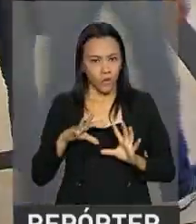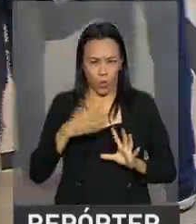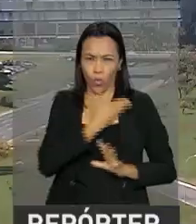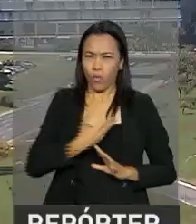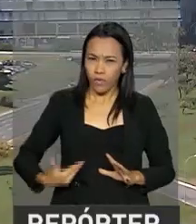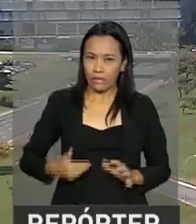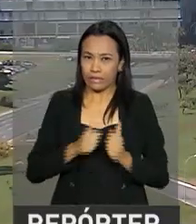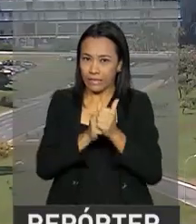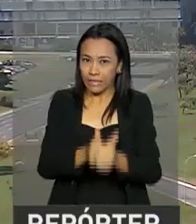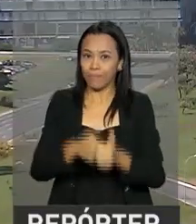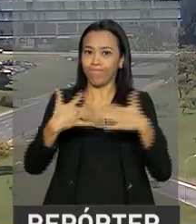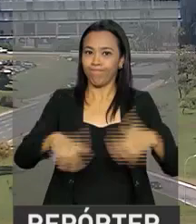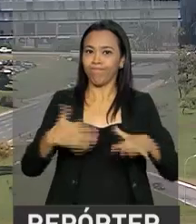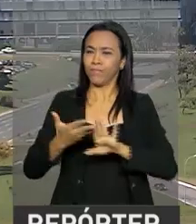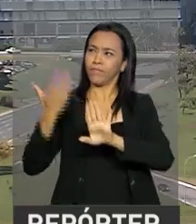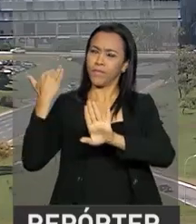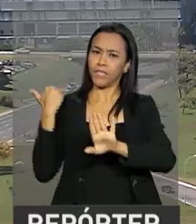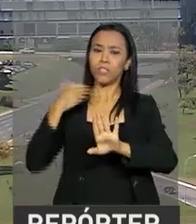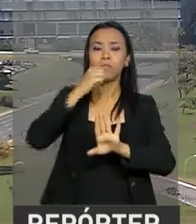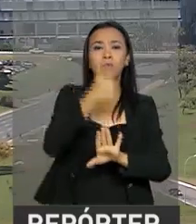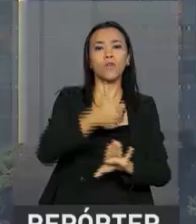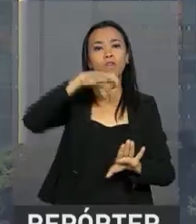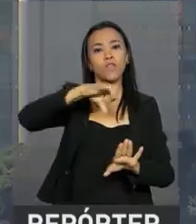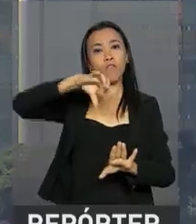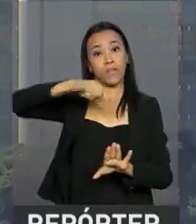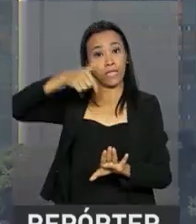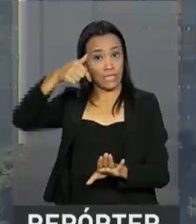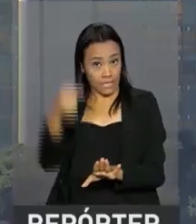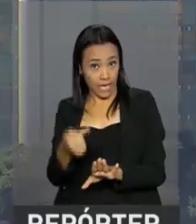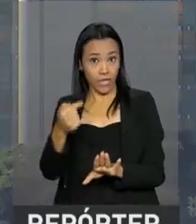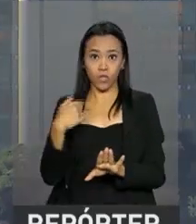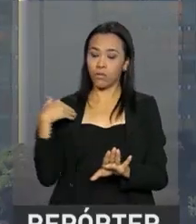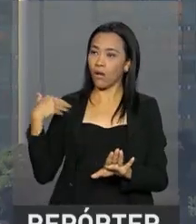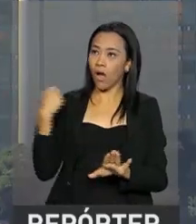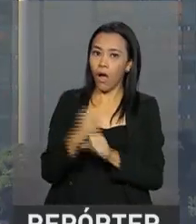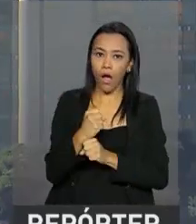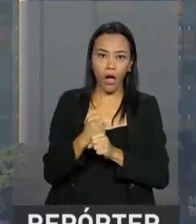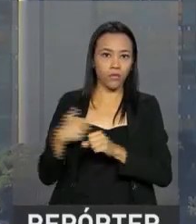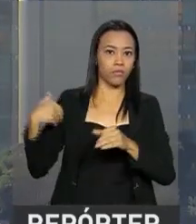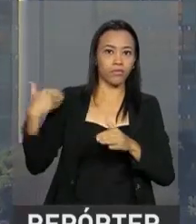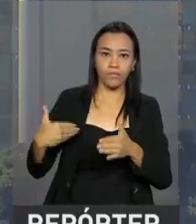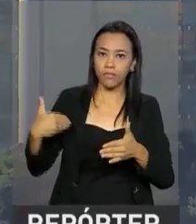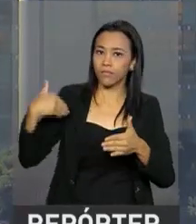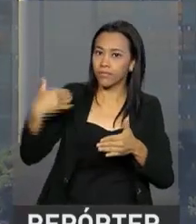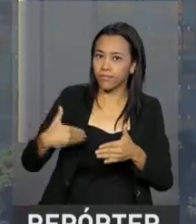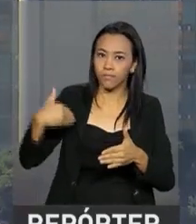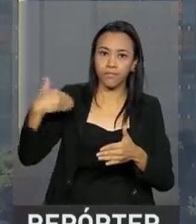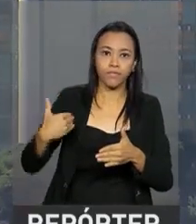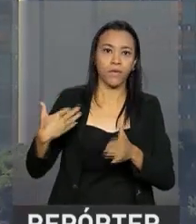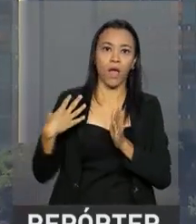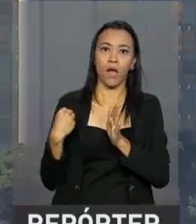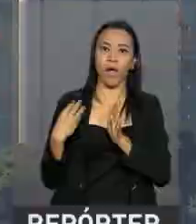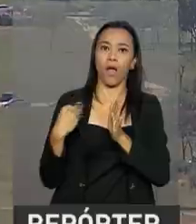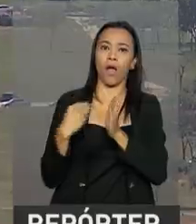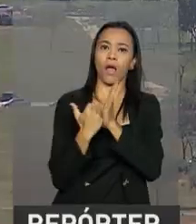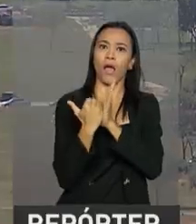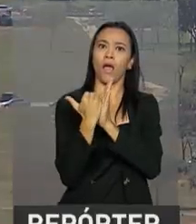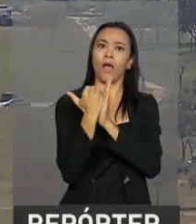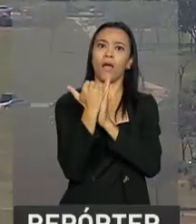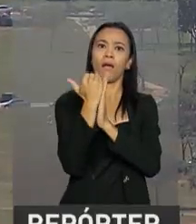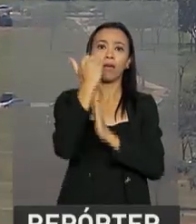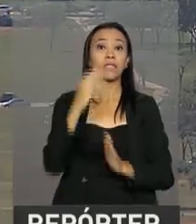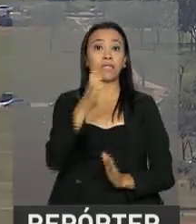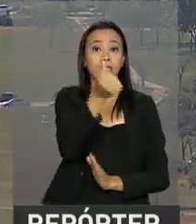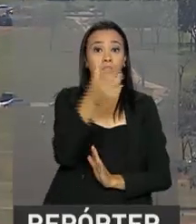governo desde 1997 todos os anos as despesas públicas crescem em média